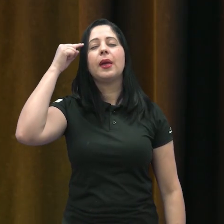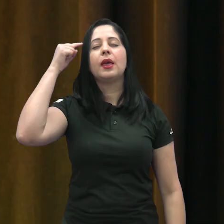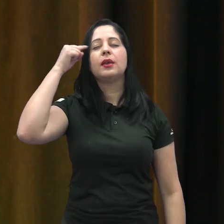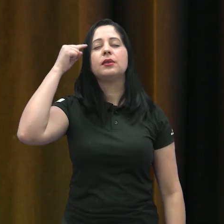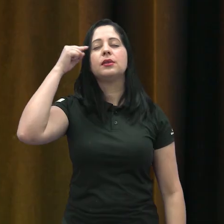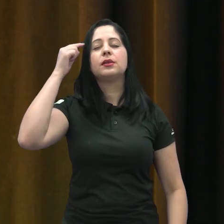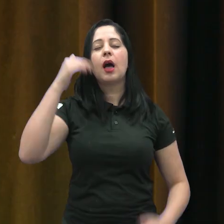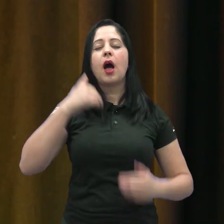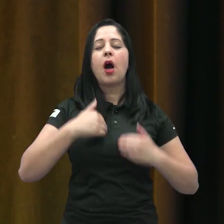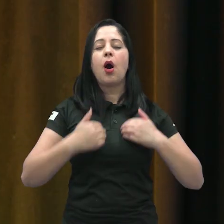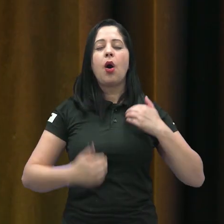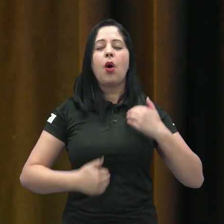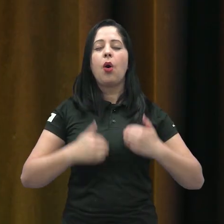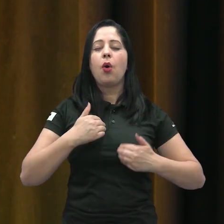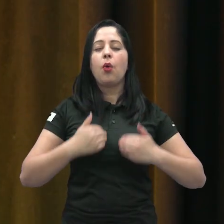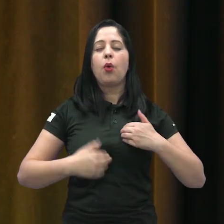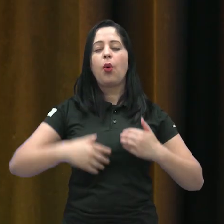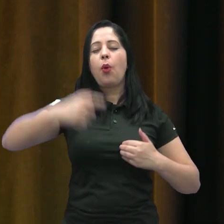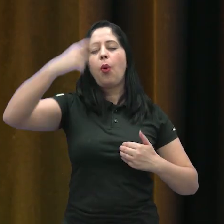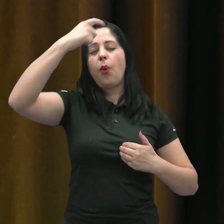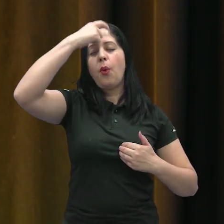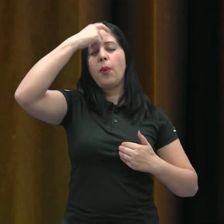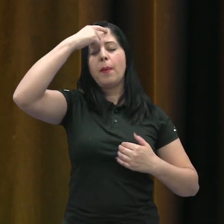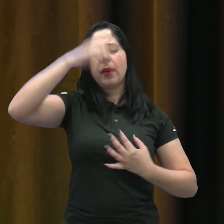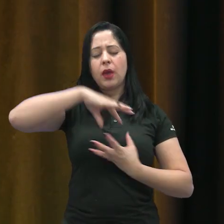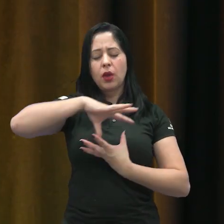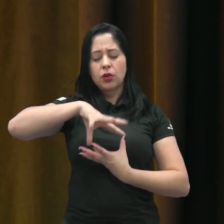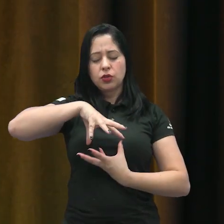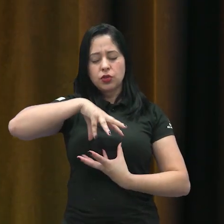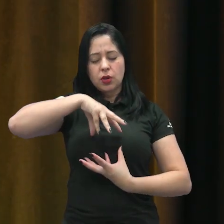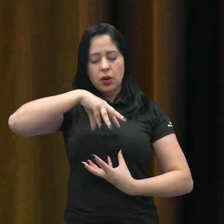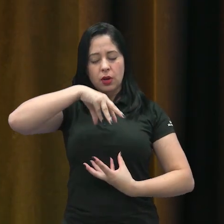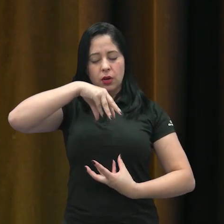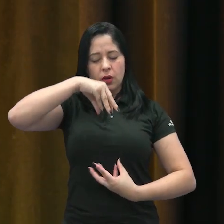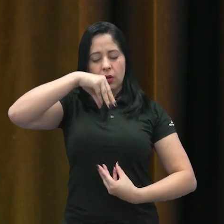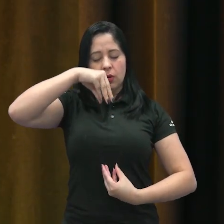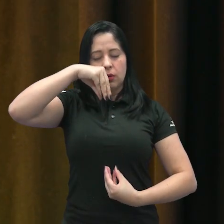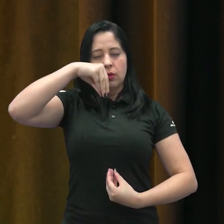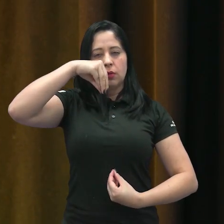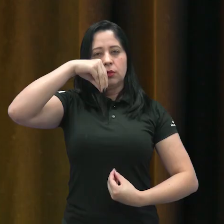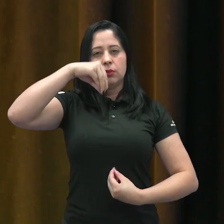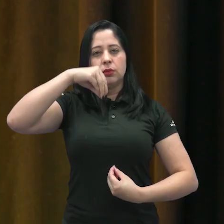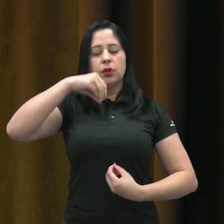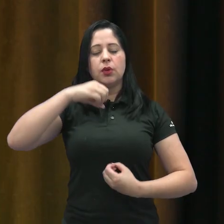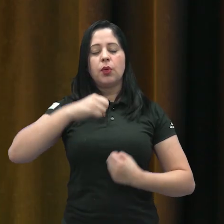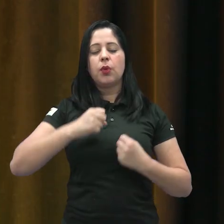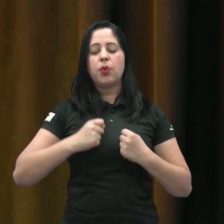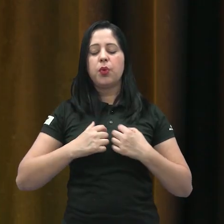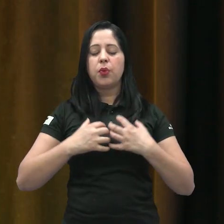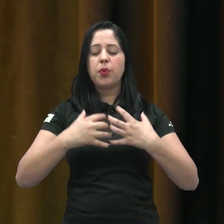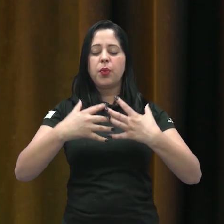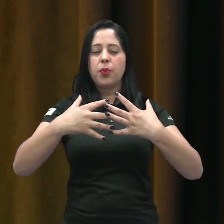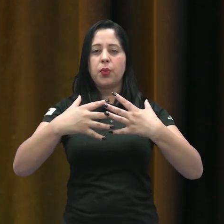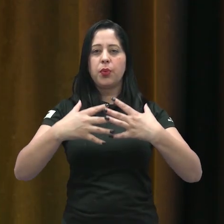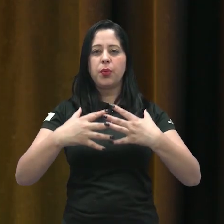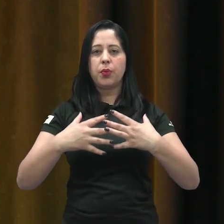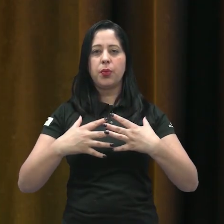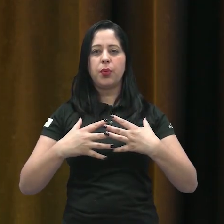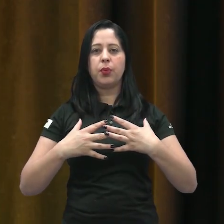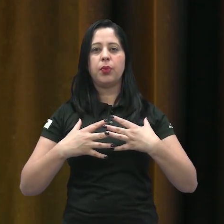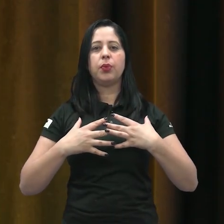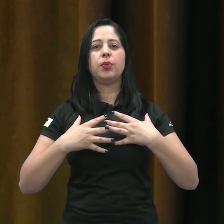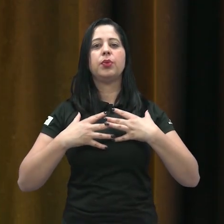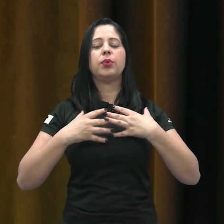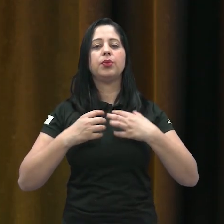o seu corpo, a sua mente, a sua alma e dar o seguinte comando junto comigo.